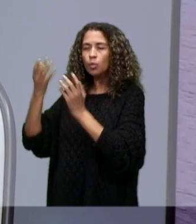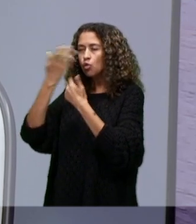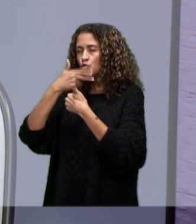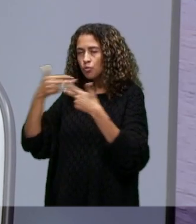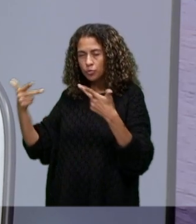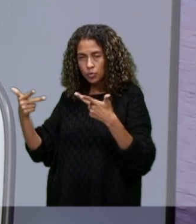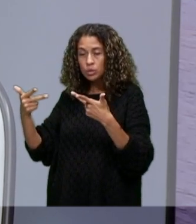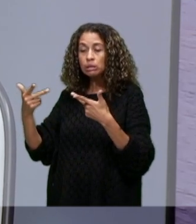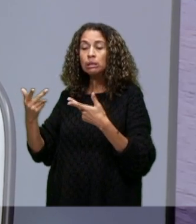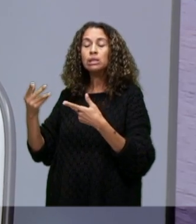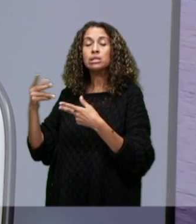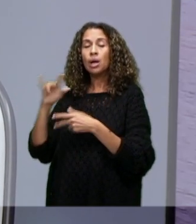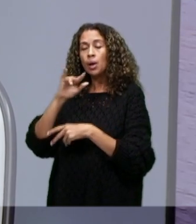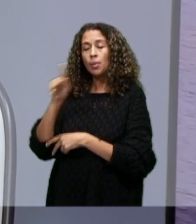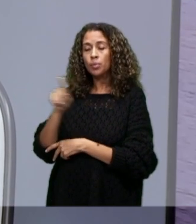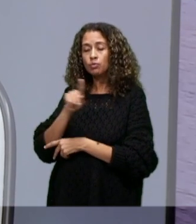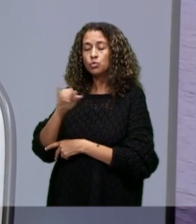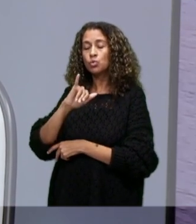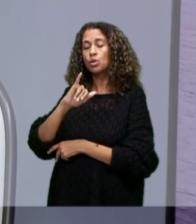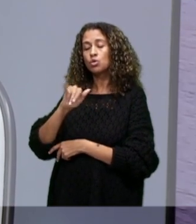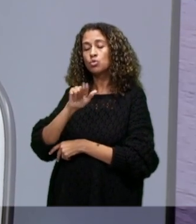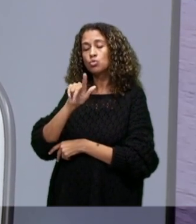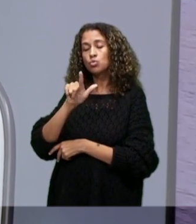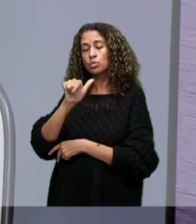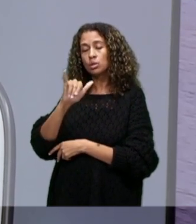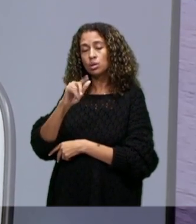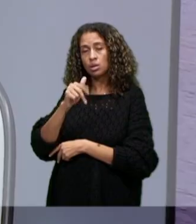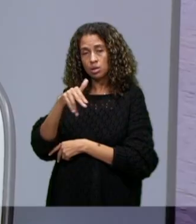têm puxado bastante isso com os alunos de todas